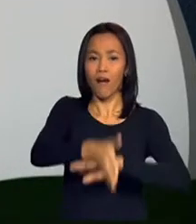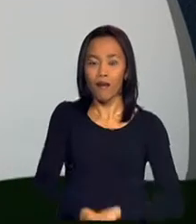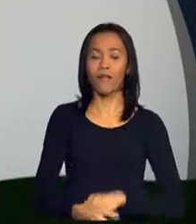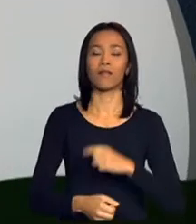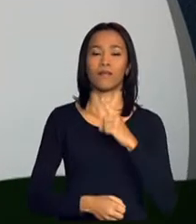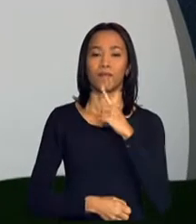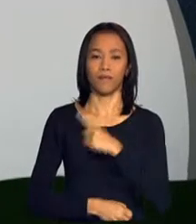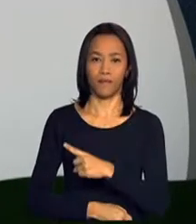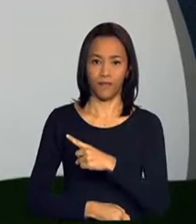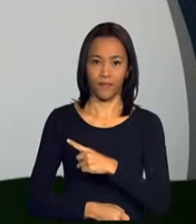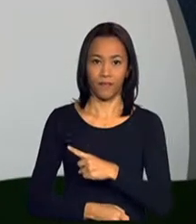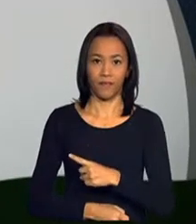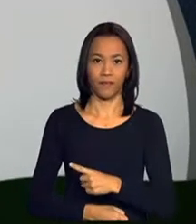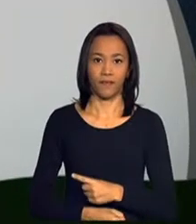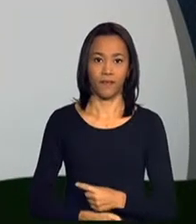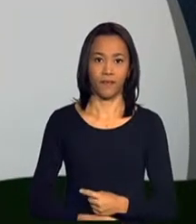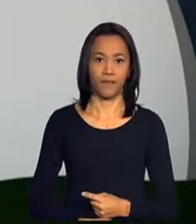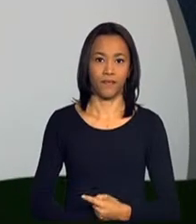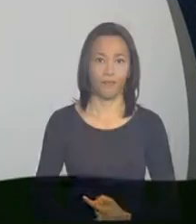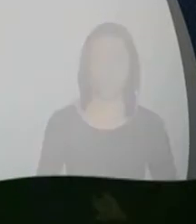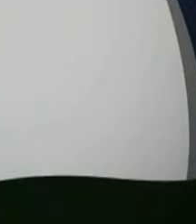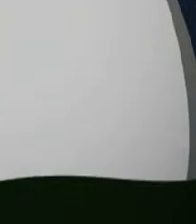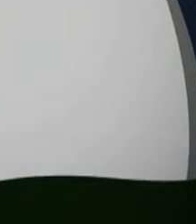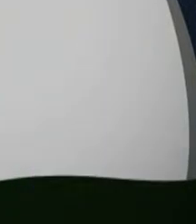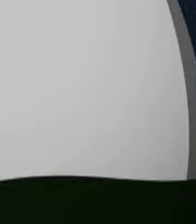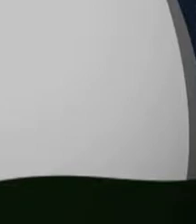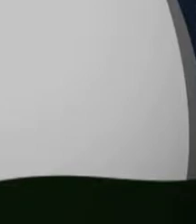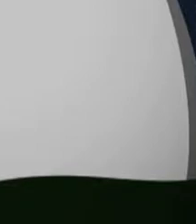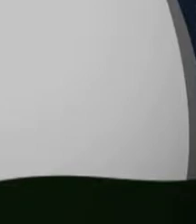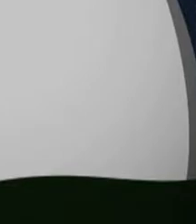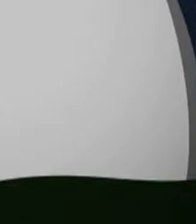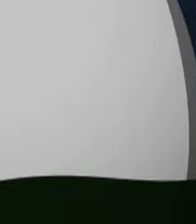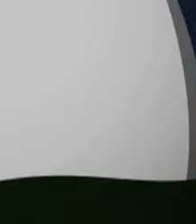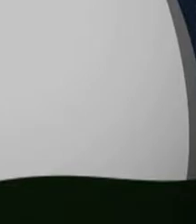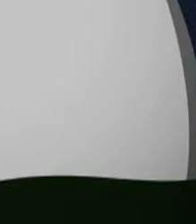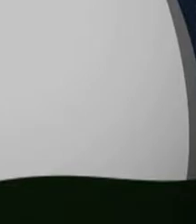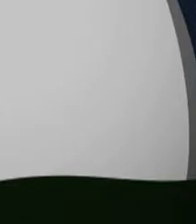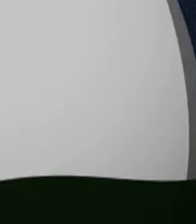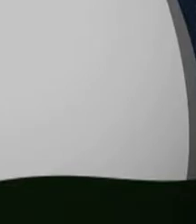em www.fazenda.gov.br.